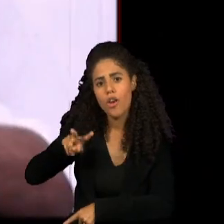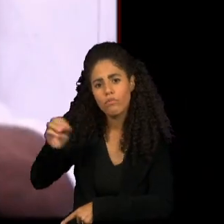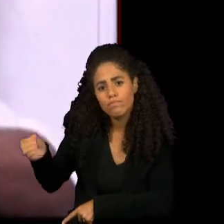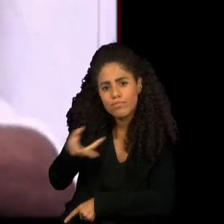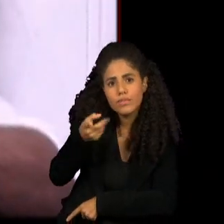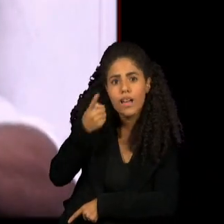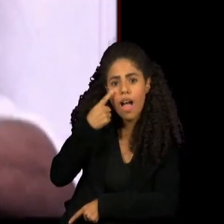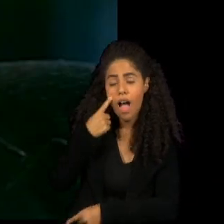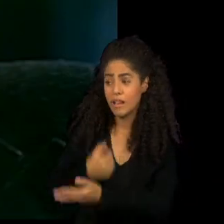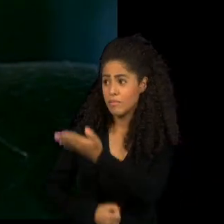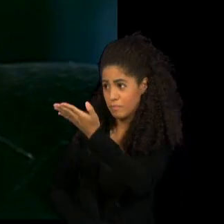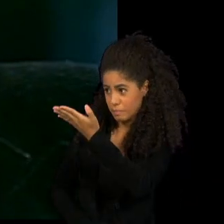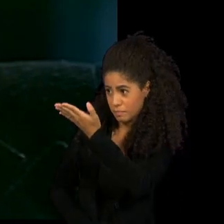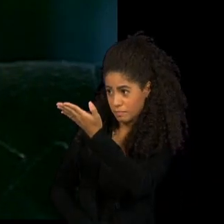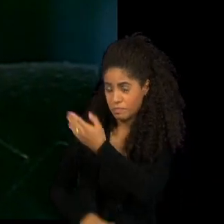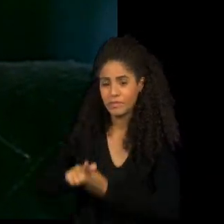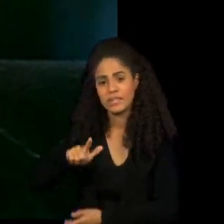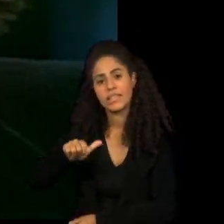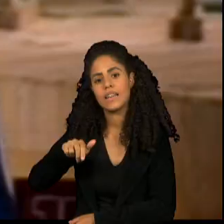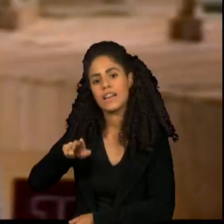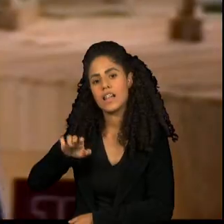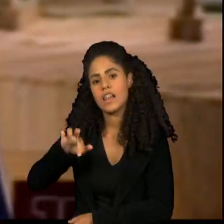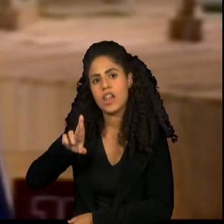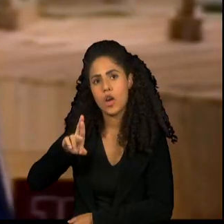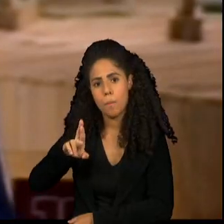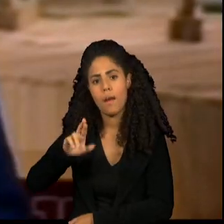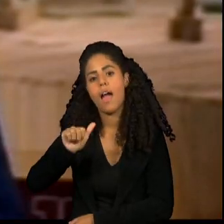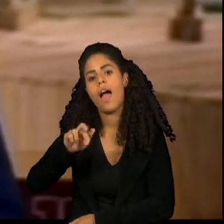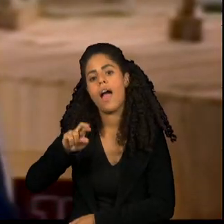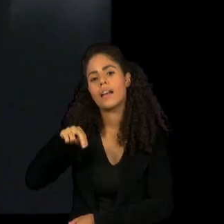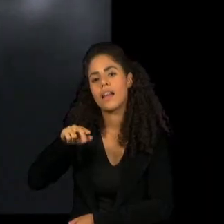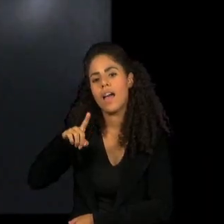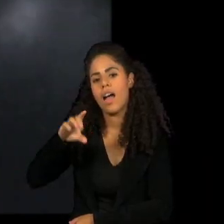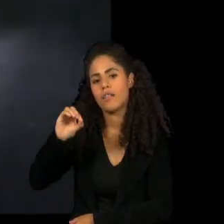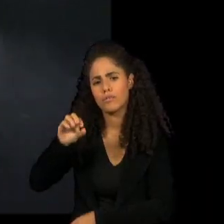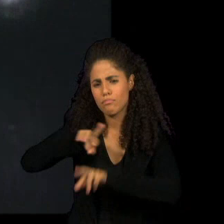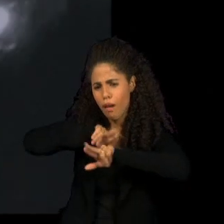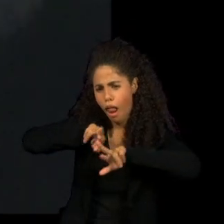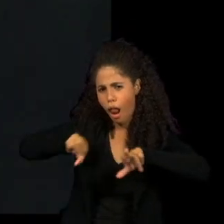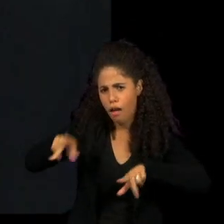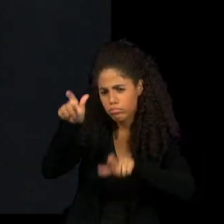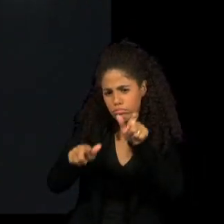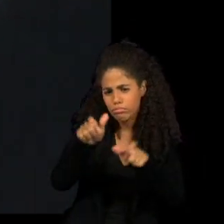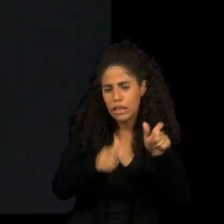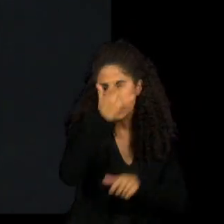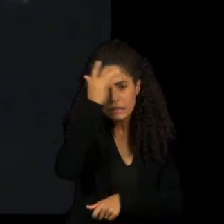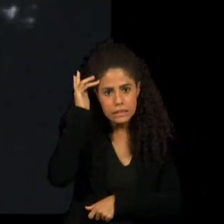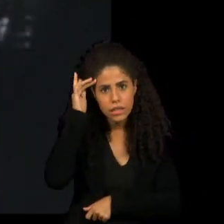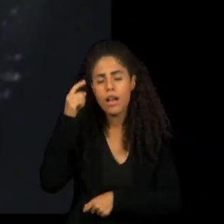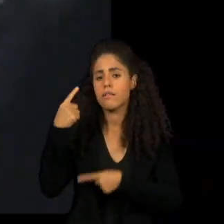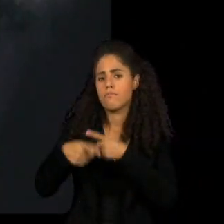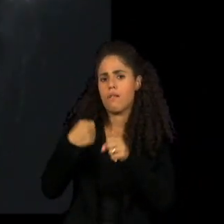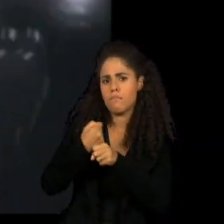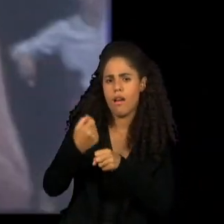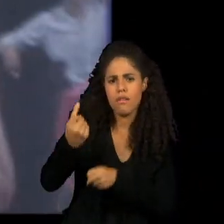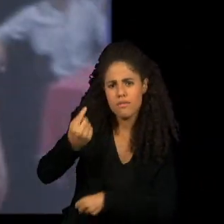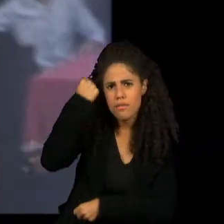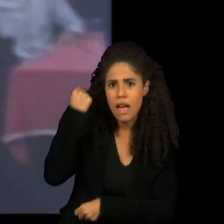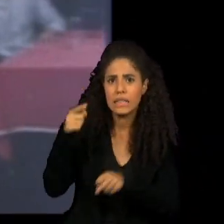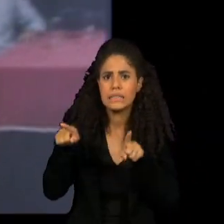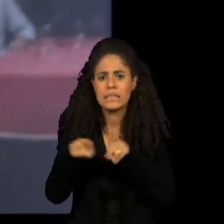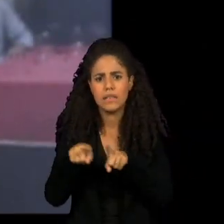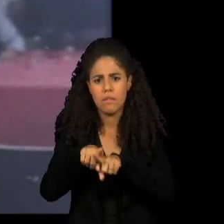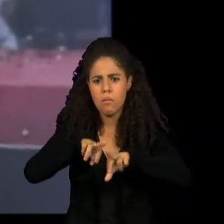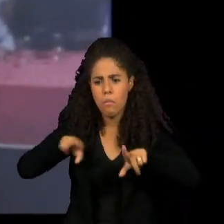como Glauber Rocha, Cacá Diegues ou Arnaldo Jabor. Na mesma época, surgia o